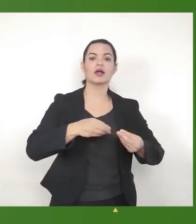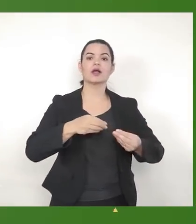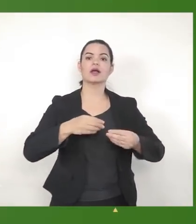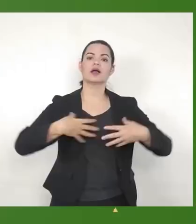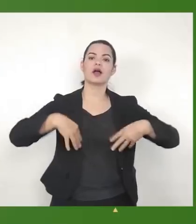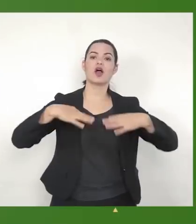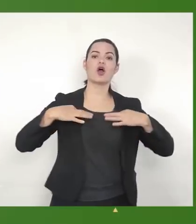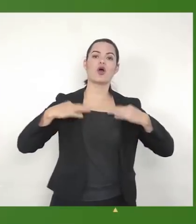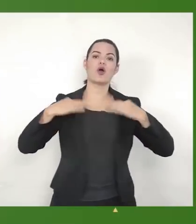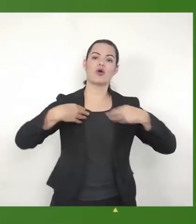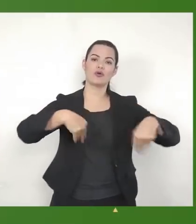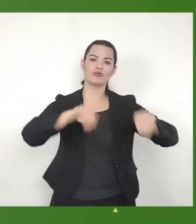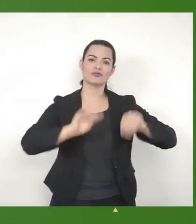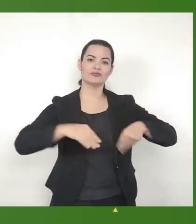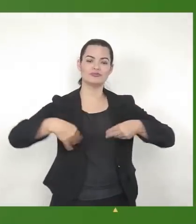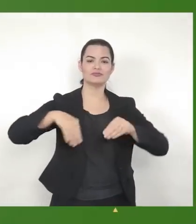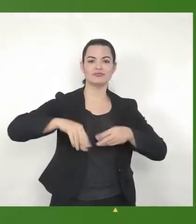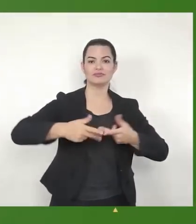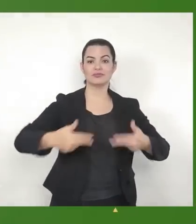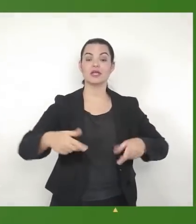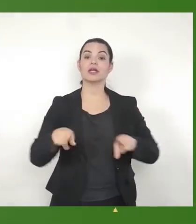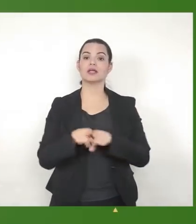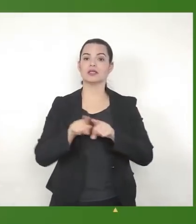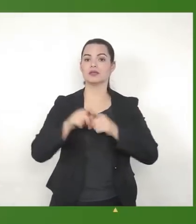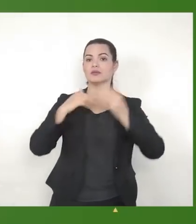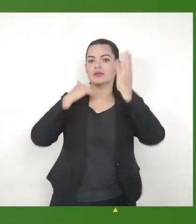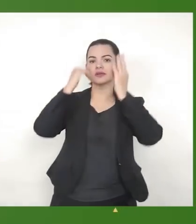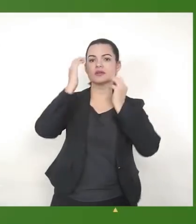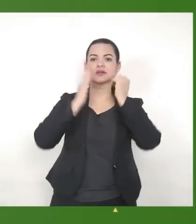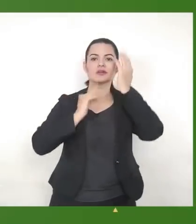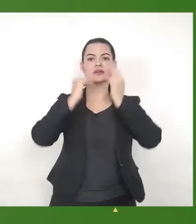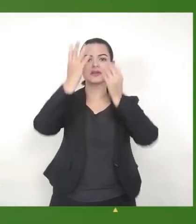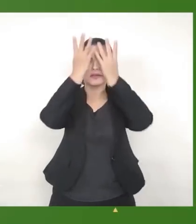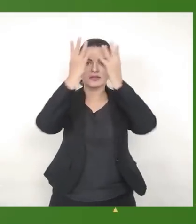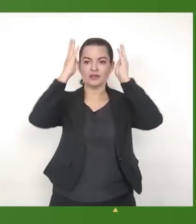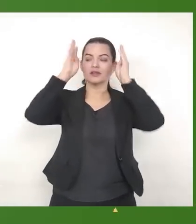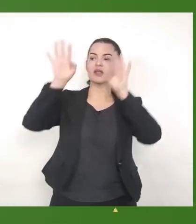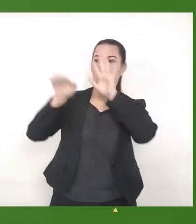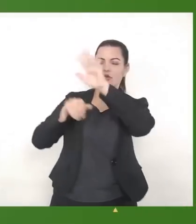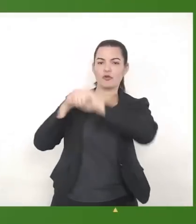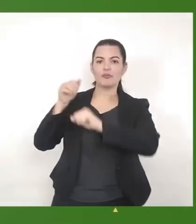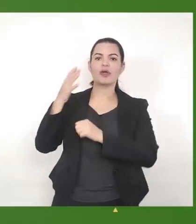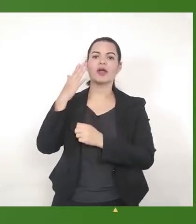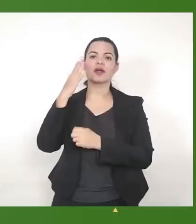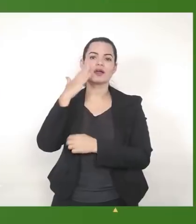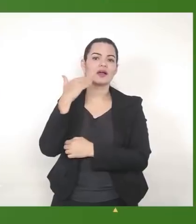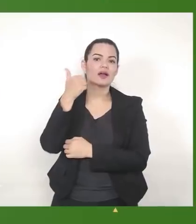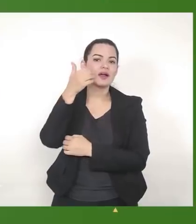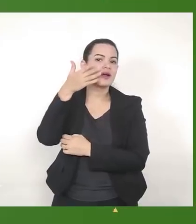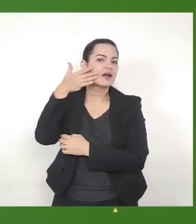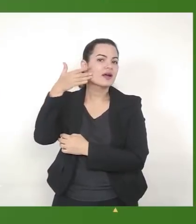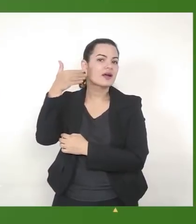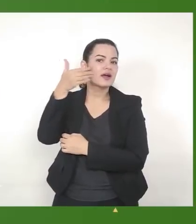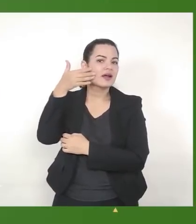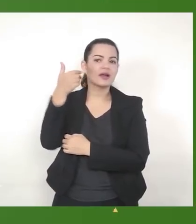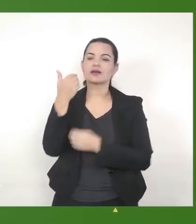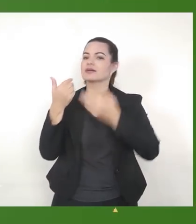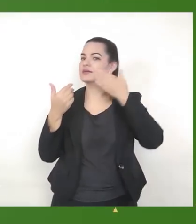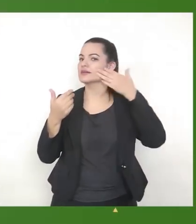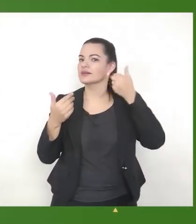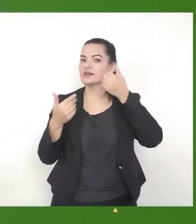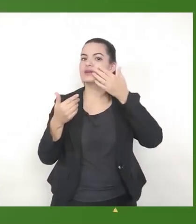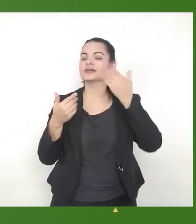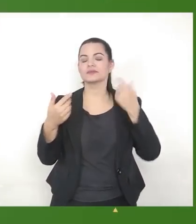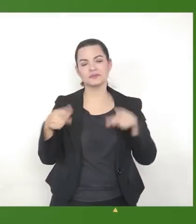pelos indígenas que extraíam esses corantes para fazer pinturas na pele e tudo mais. Então foi um